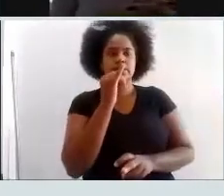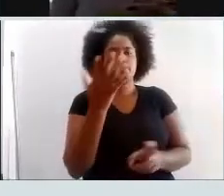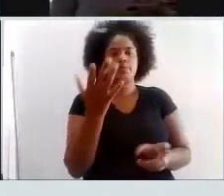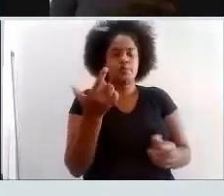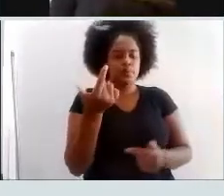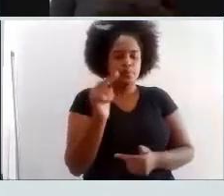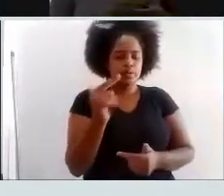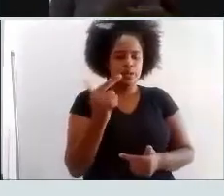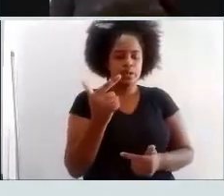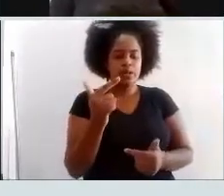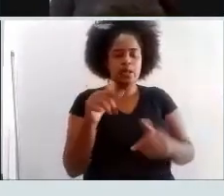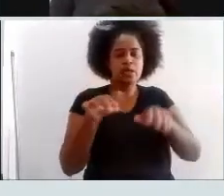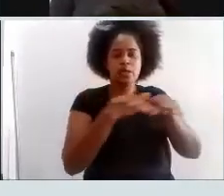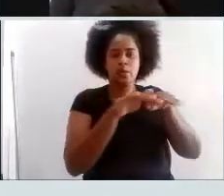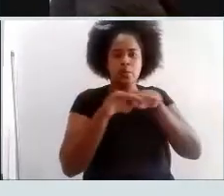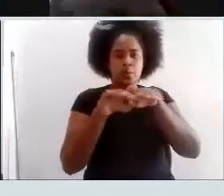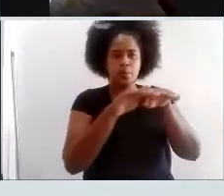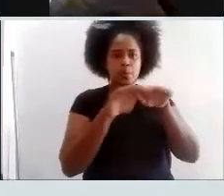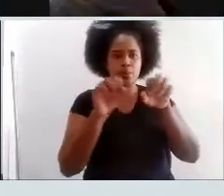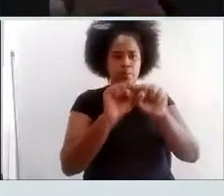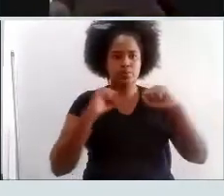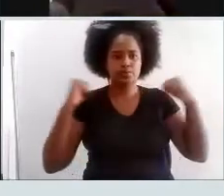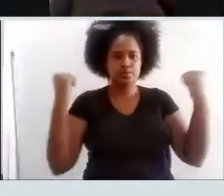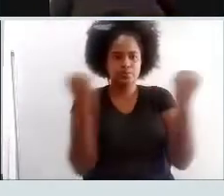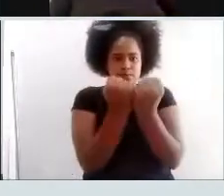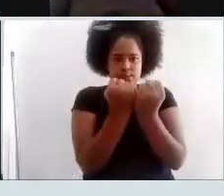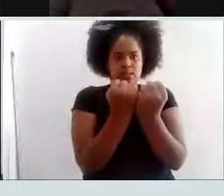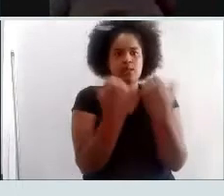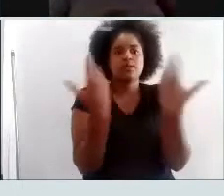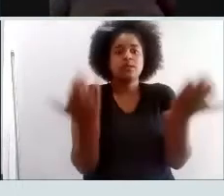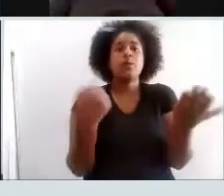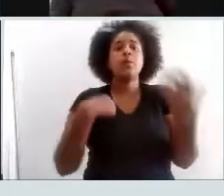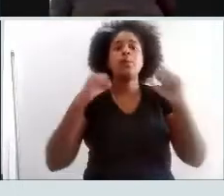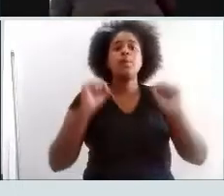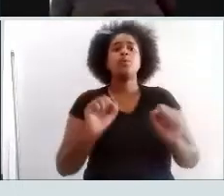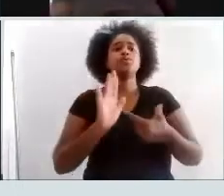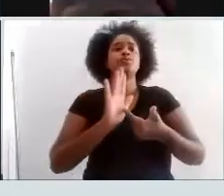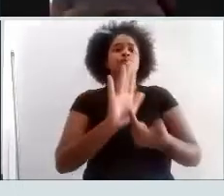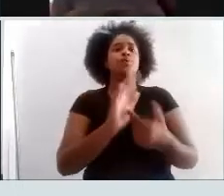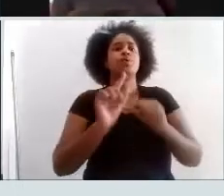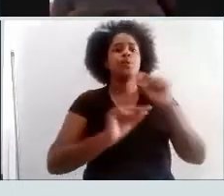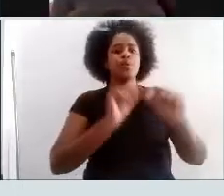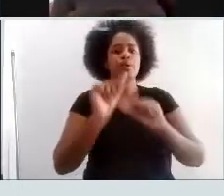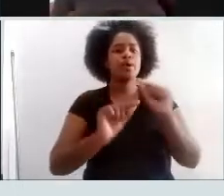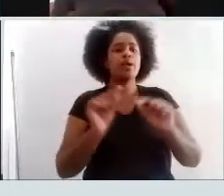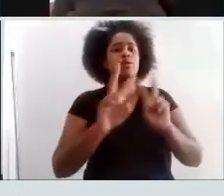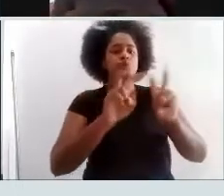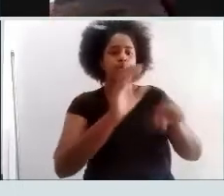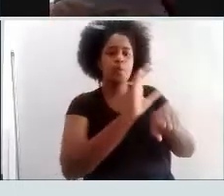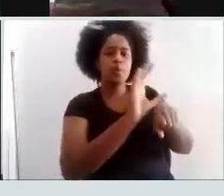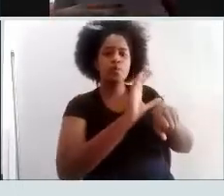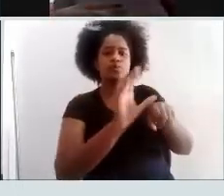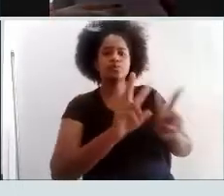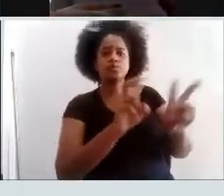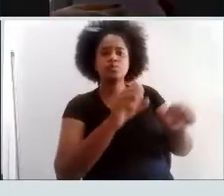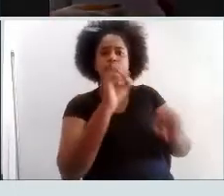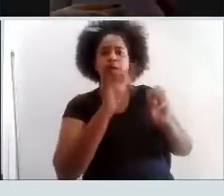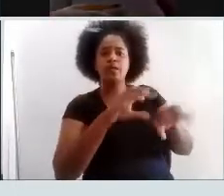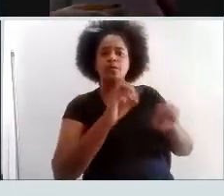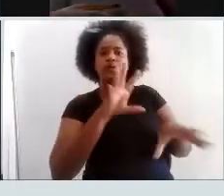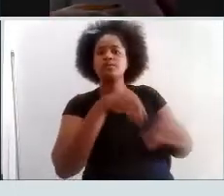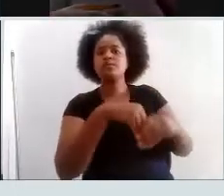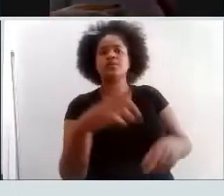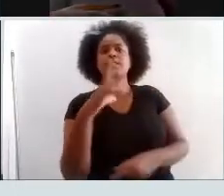educação, eu posso trazer o que é que a Constituição de 1988 fala sobre educação. O que é